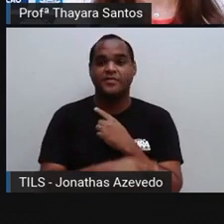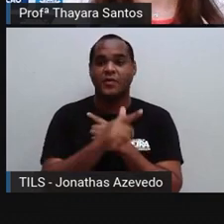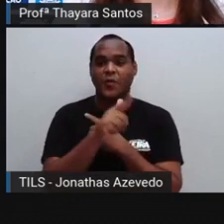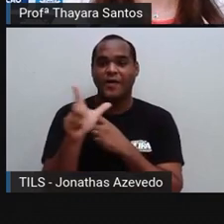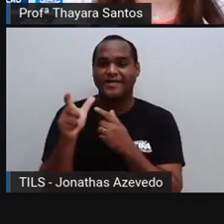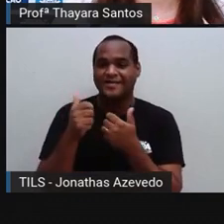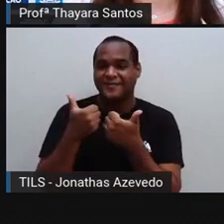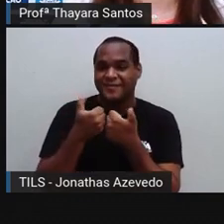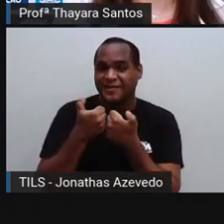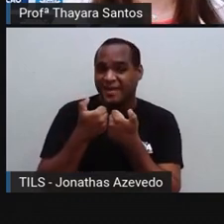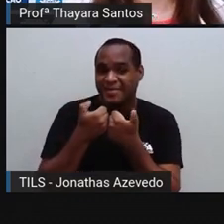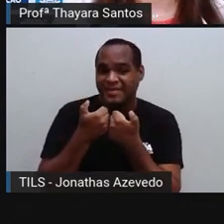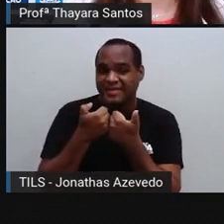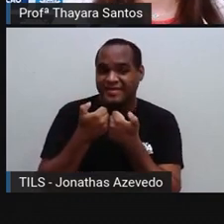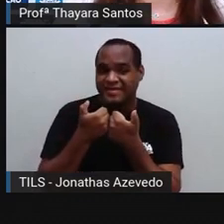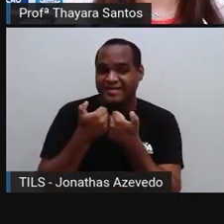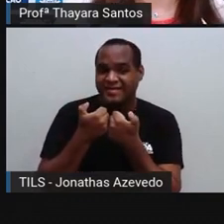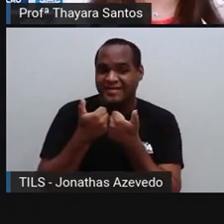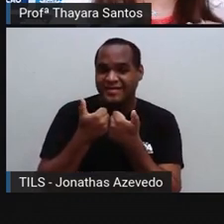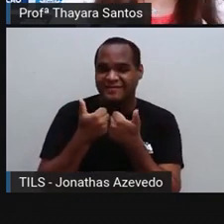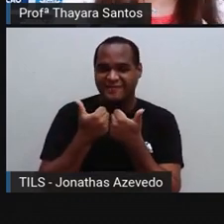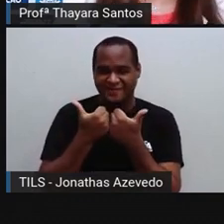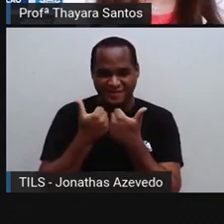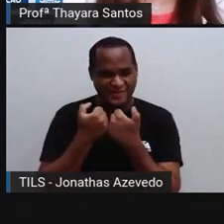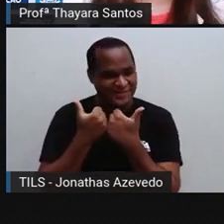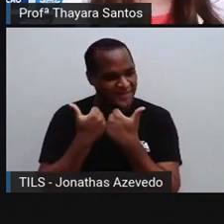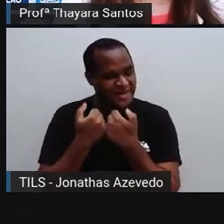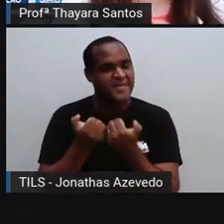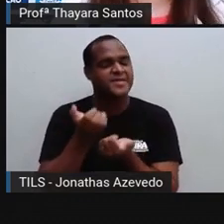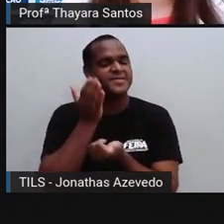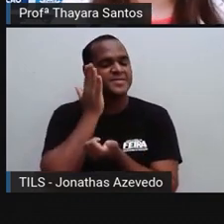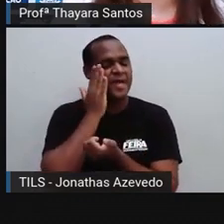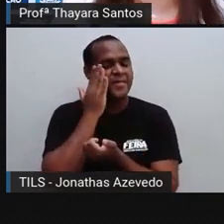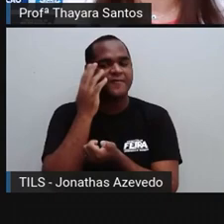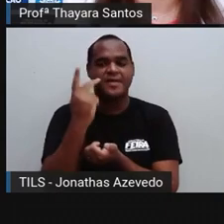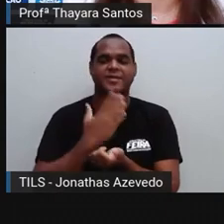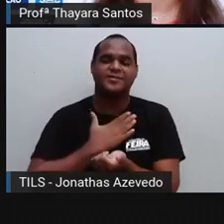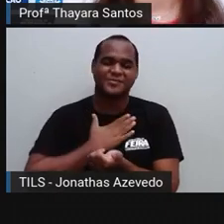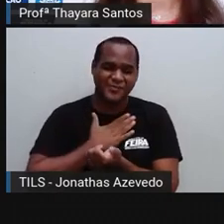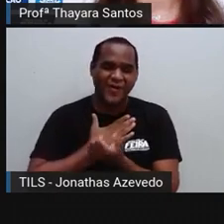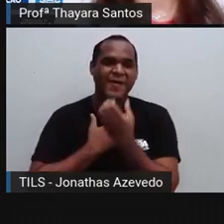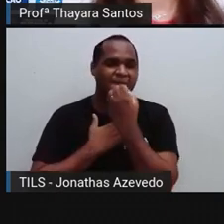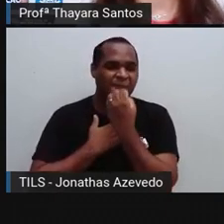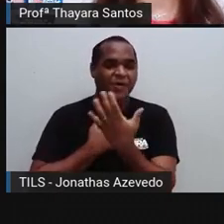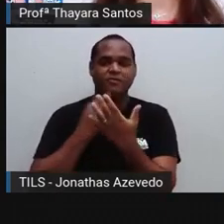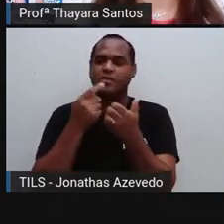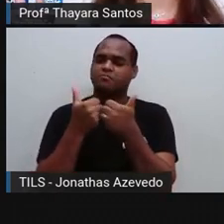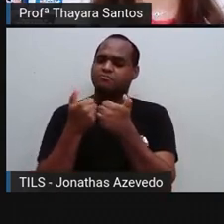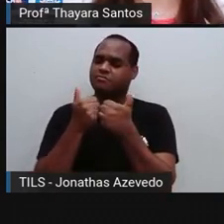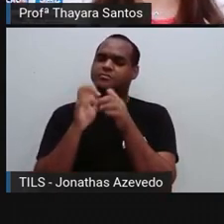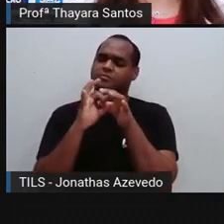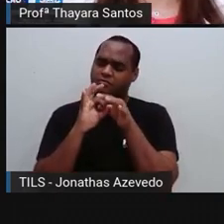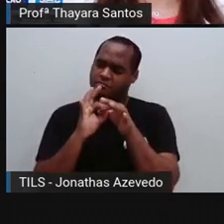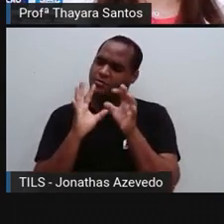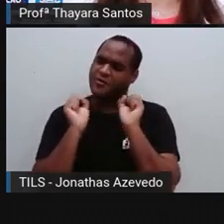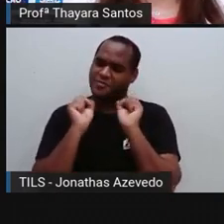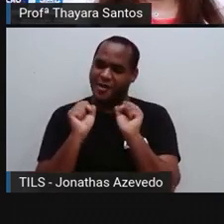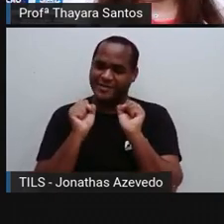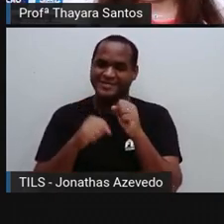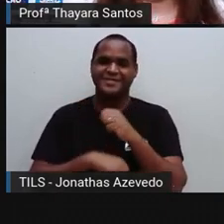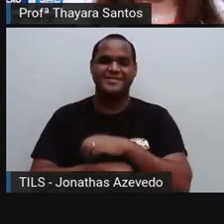Outra coisa, joga videogame. Eu sei que vocês aí do outro lado devem gostar muito disso. Então, é uma ótima coisa para a gente fazer